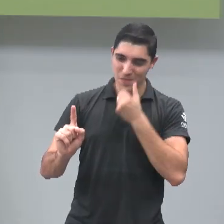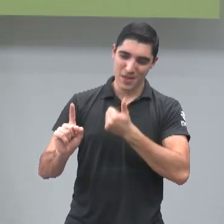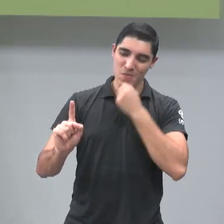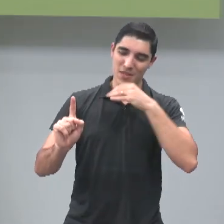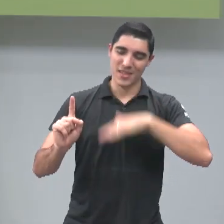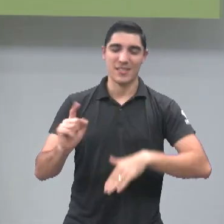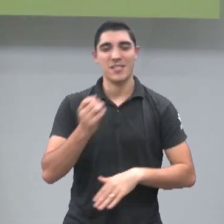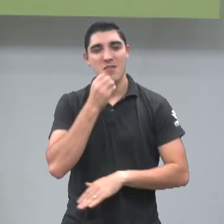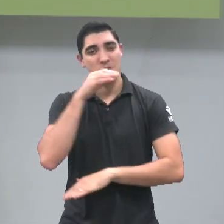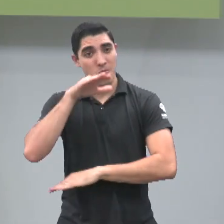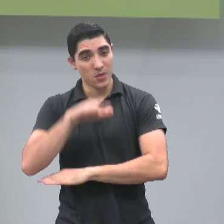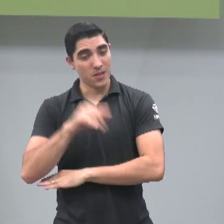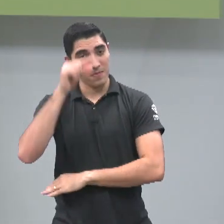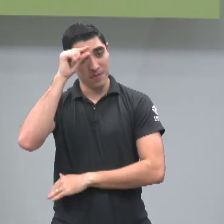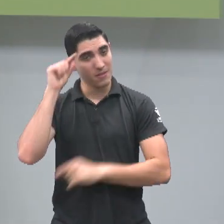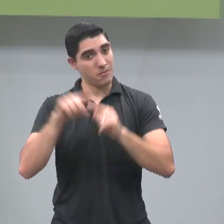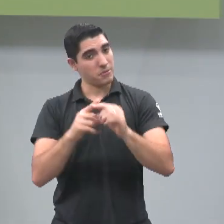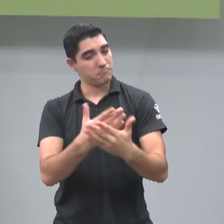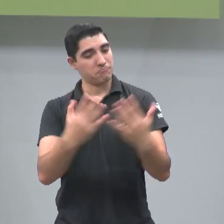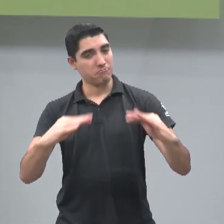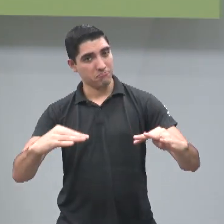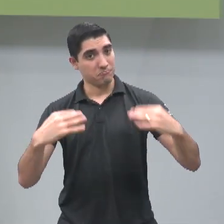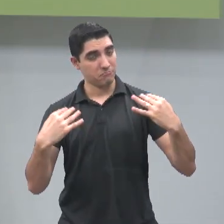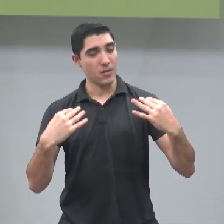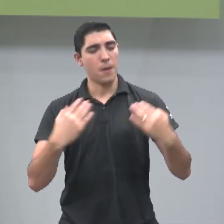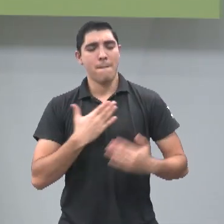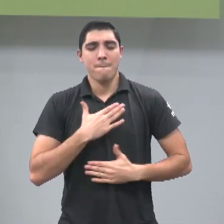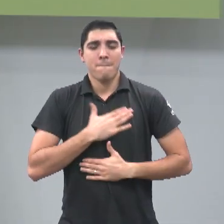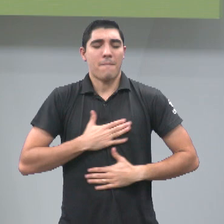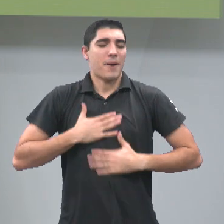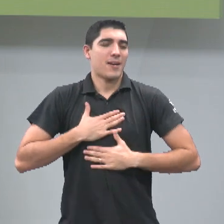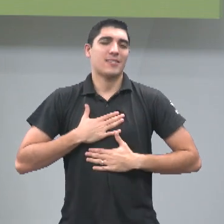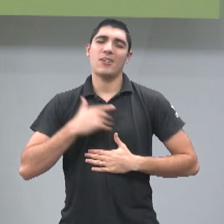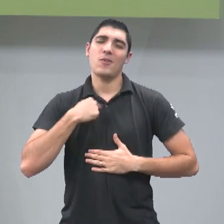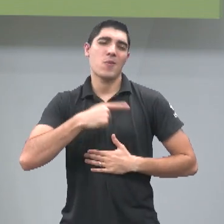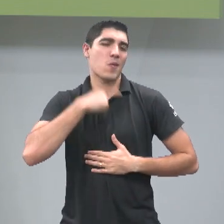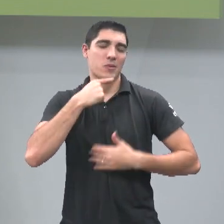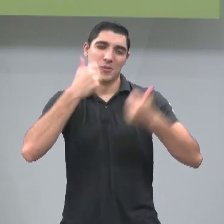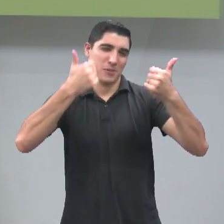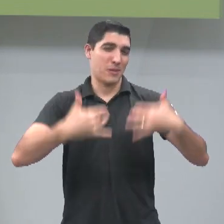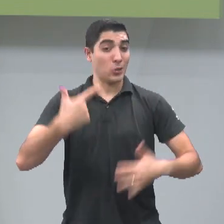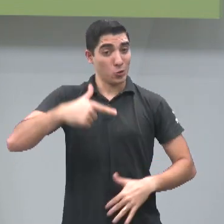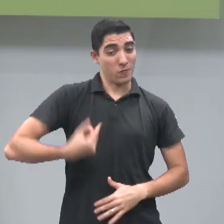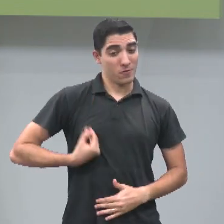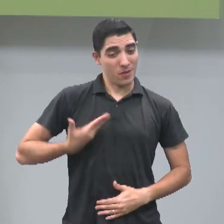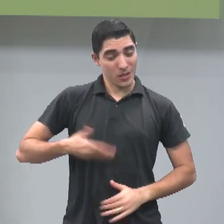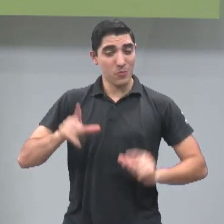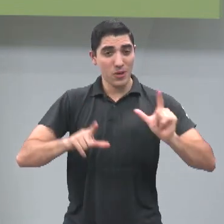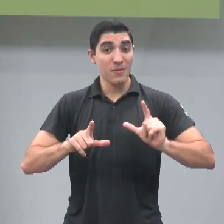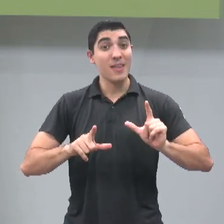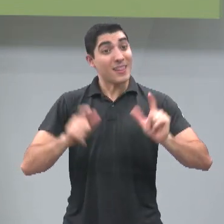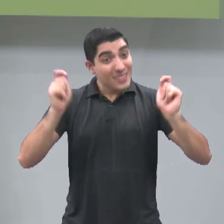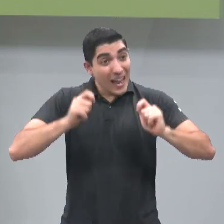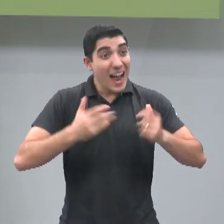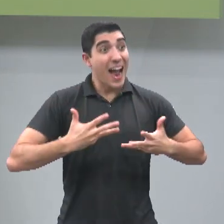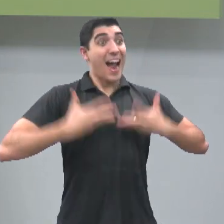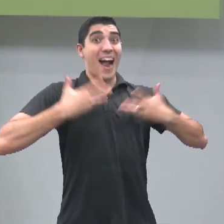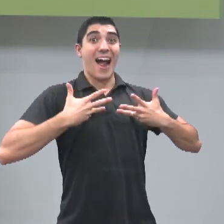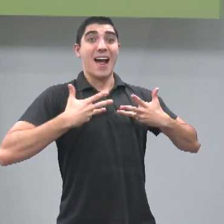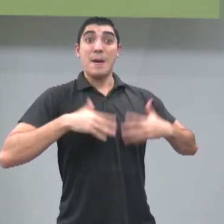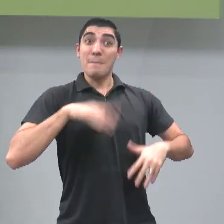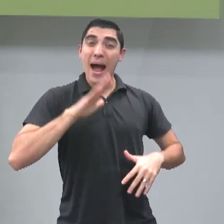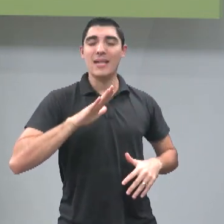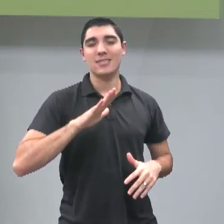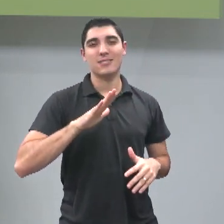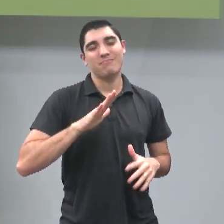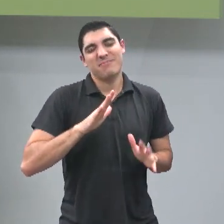tarde a você, Vieira. Boa tarde a você de casa. Como sempre, é um prazer inenarrável estar em mais uma Hora do Esporte. Poderia estar mais feliz? Poderia estar mais feliz. Mas